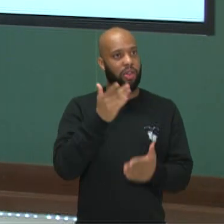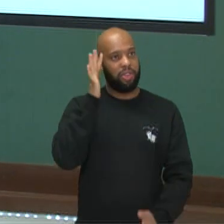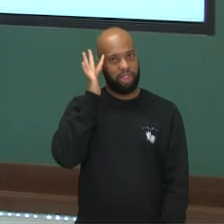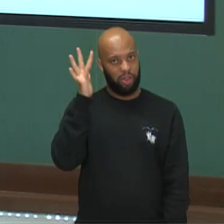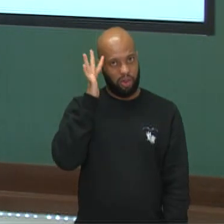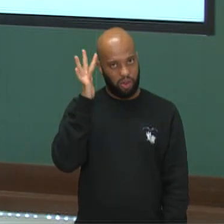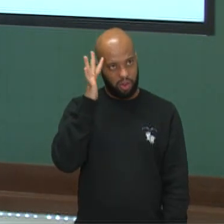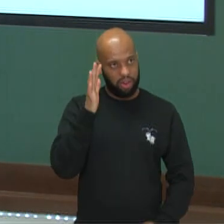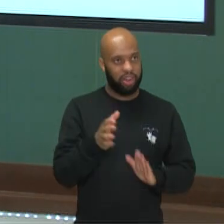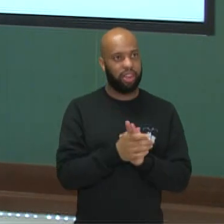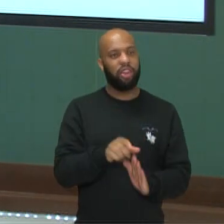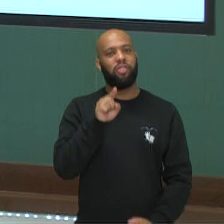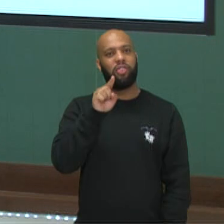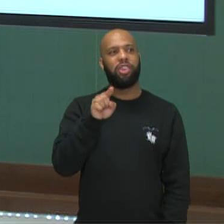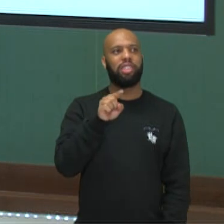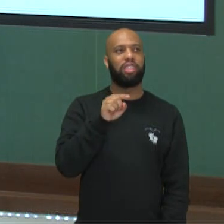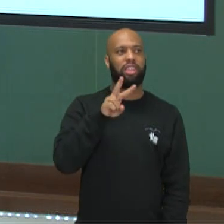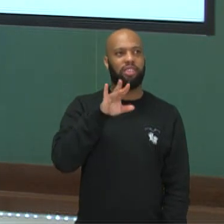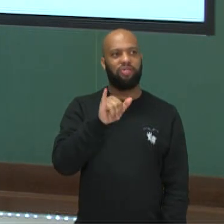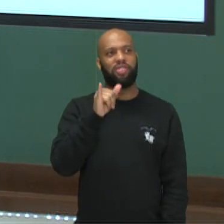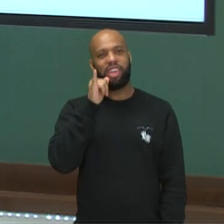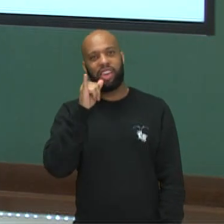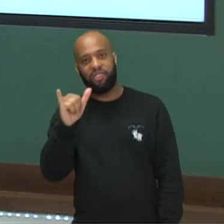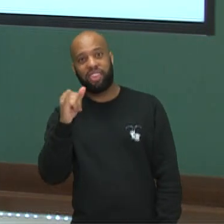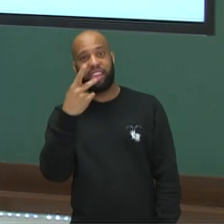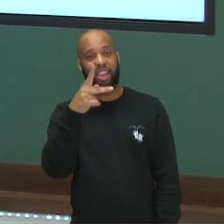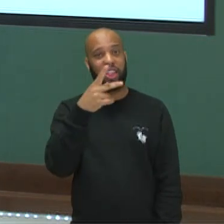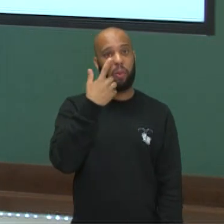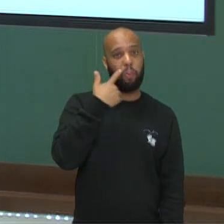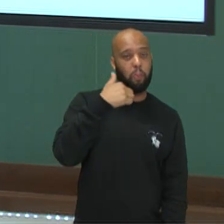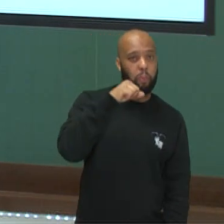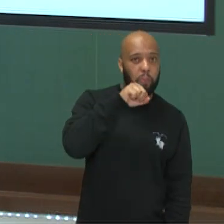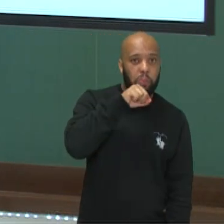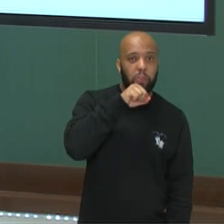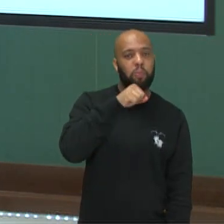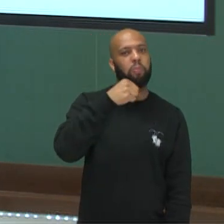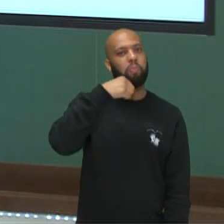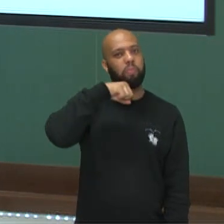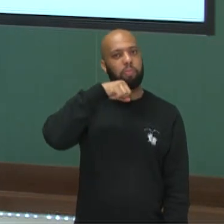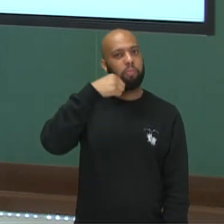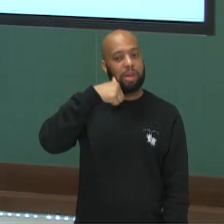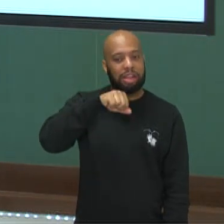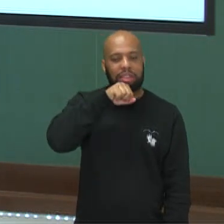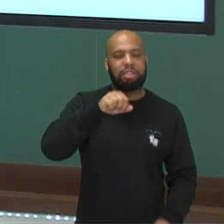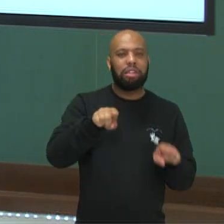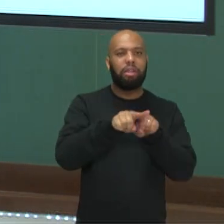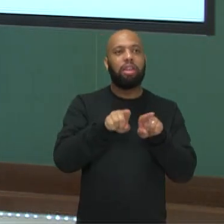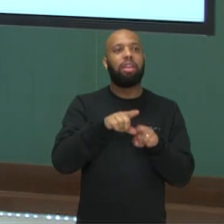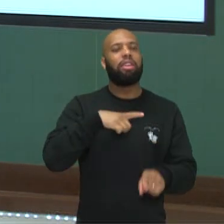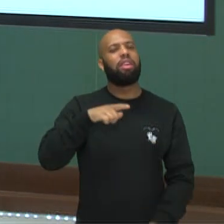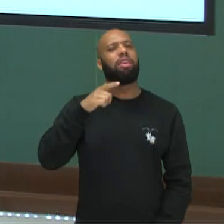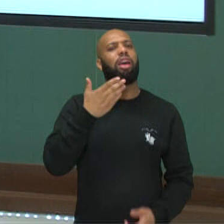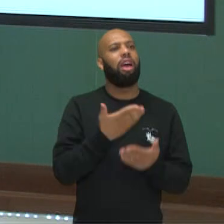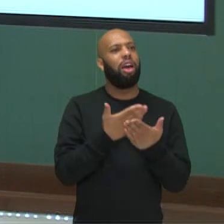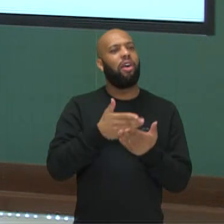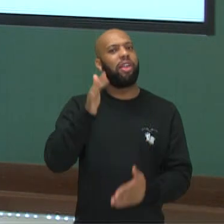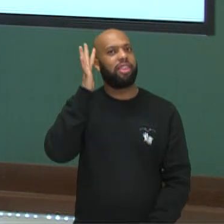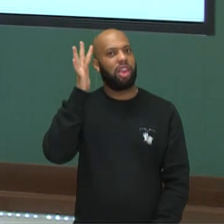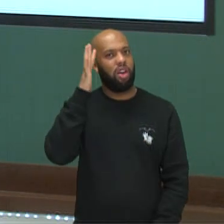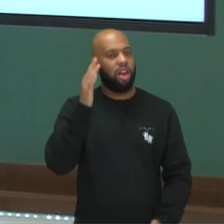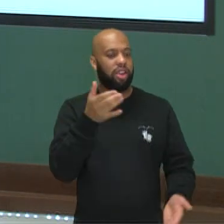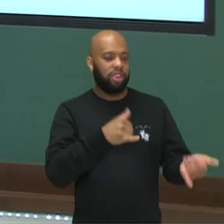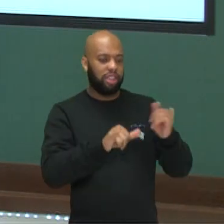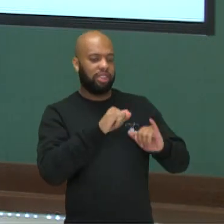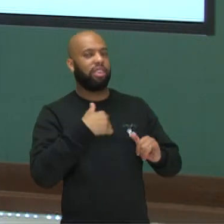aí para sua mãe, para o seu pai, para o seu responsável. Olhe, eu estou tendo uma aula teórica maravilhosa de química, eu